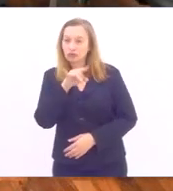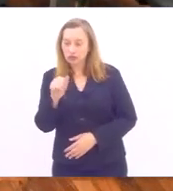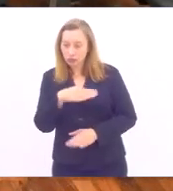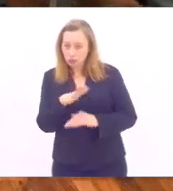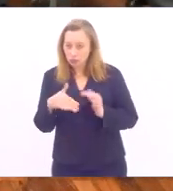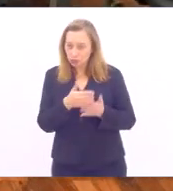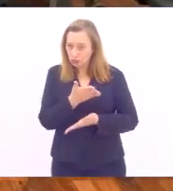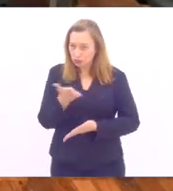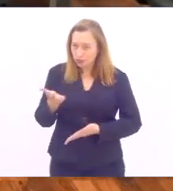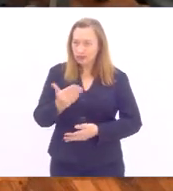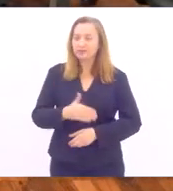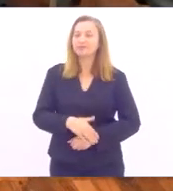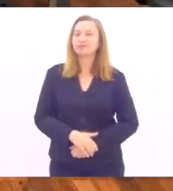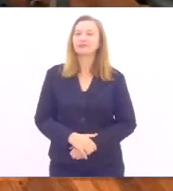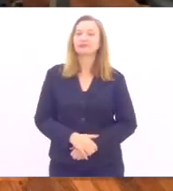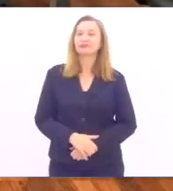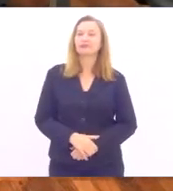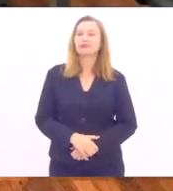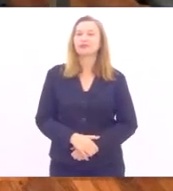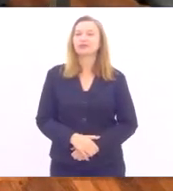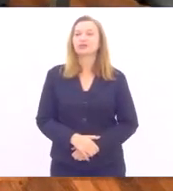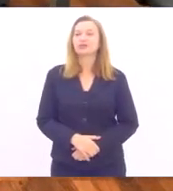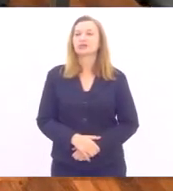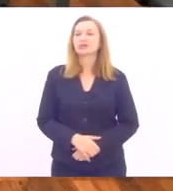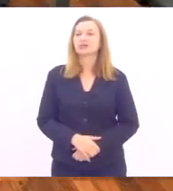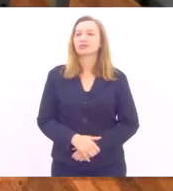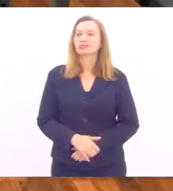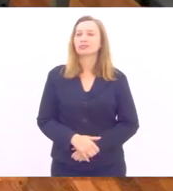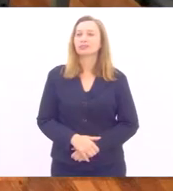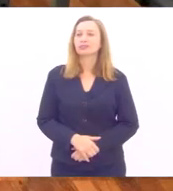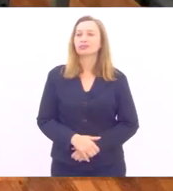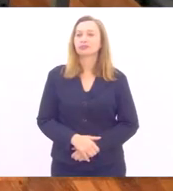a todos e a todas. Queria saudar